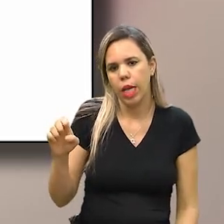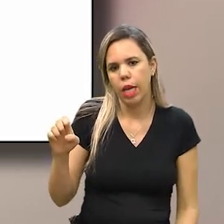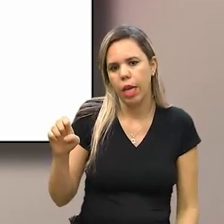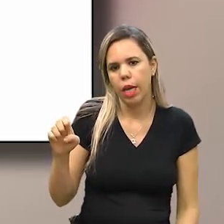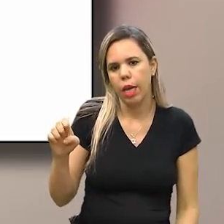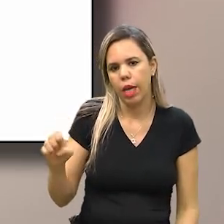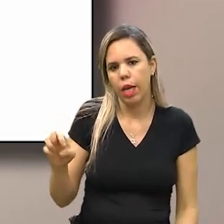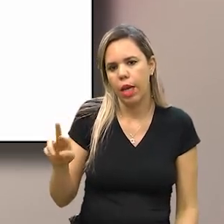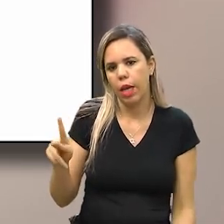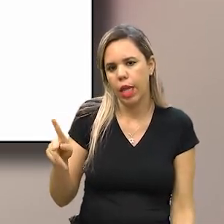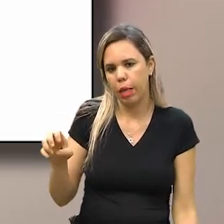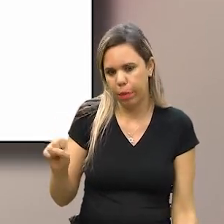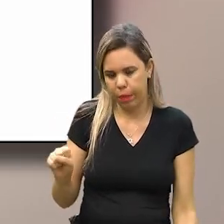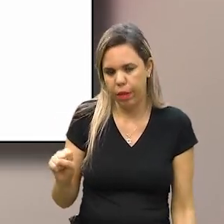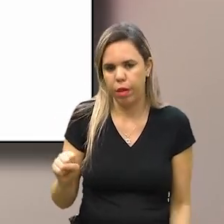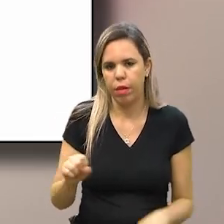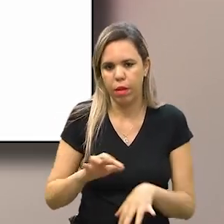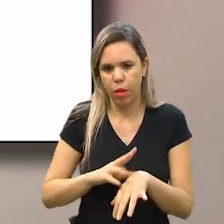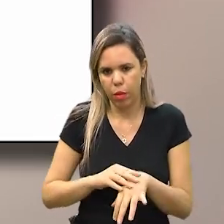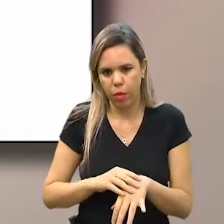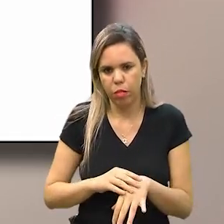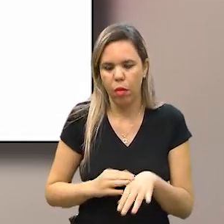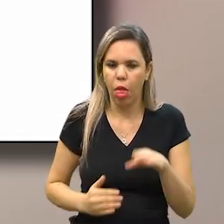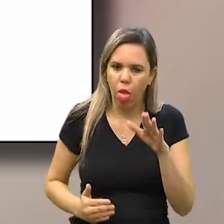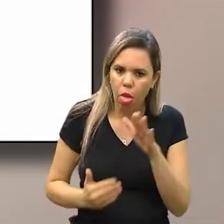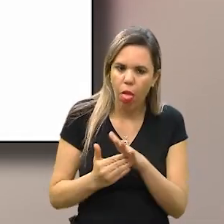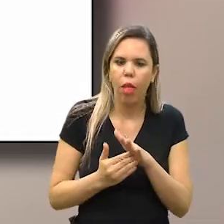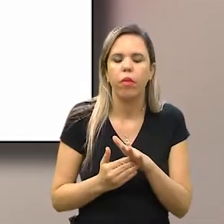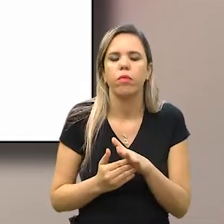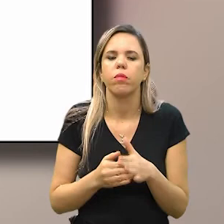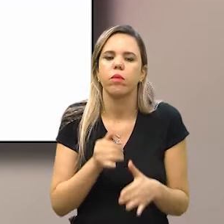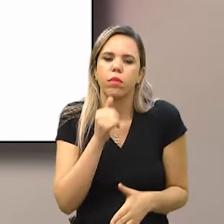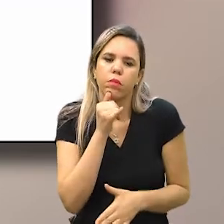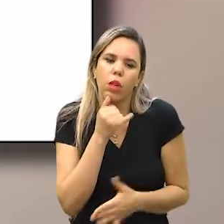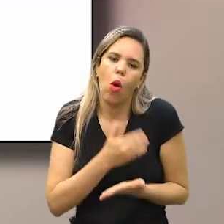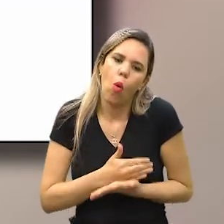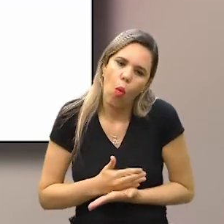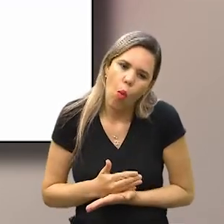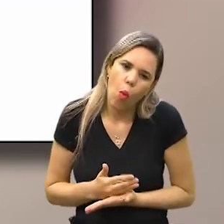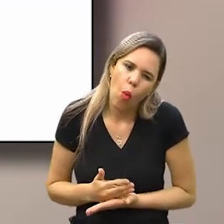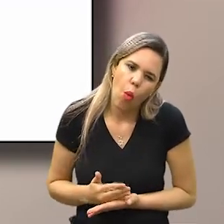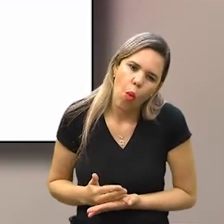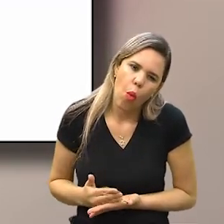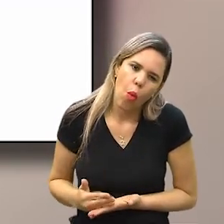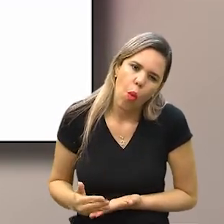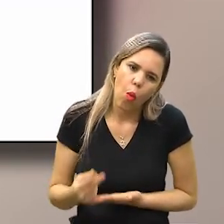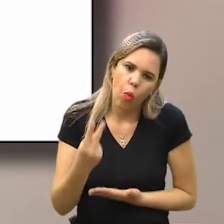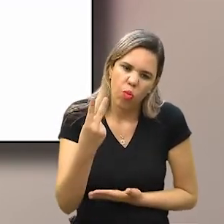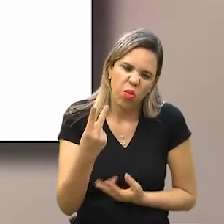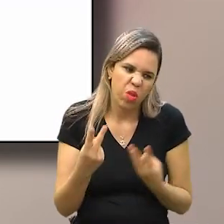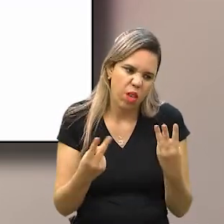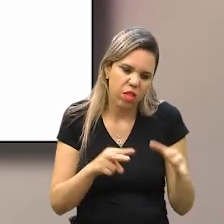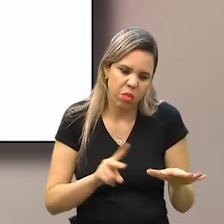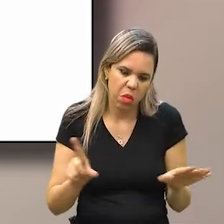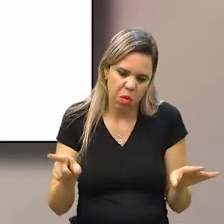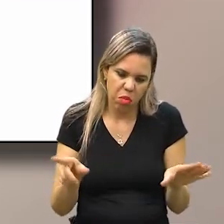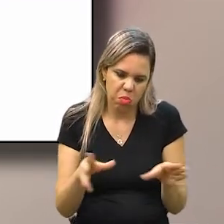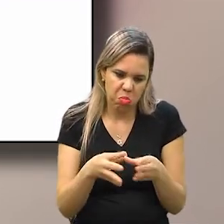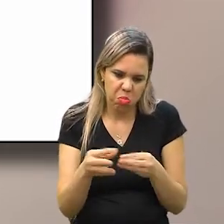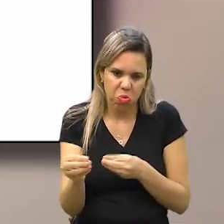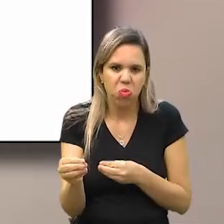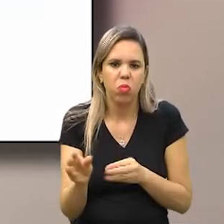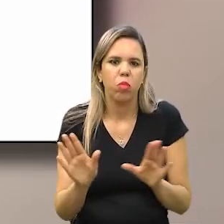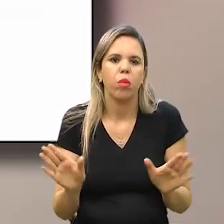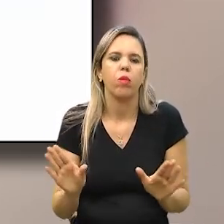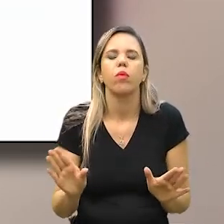uma doença de evolução autolimitada, né? O que significa isso? Ele começa, dura ali 2, 3 semanas e some.